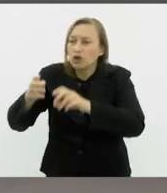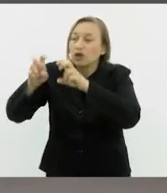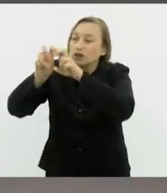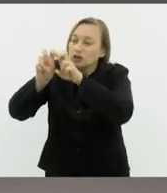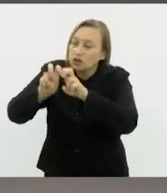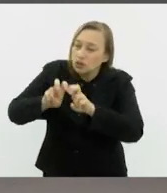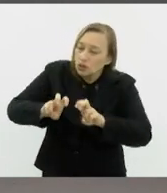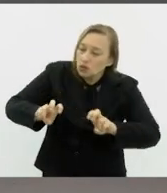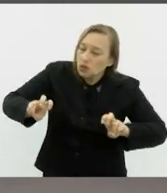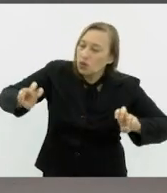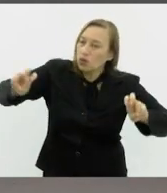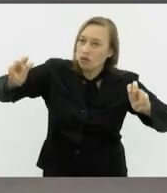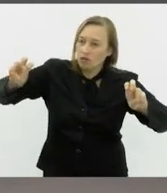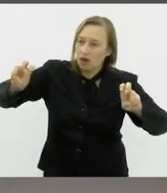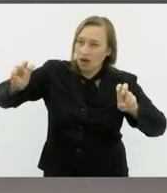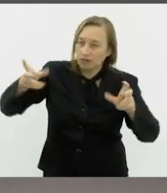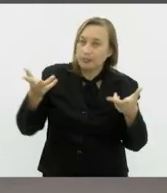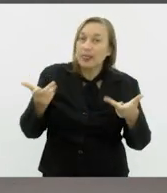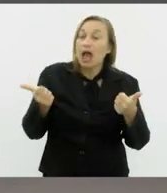Urca,